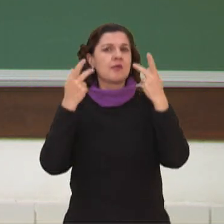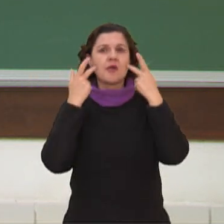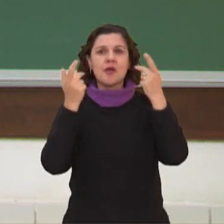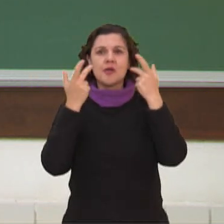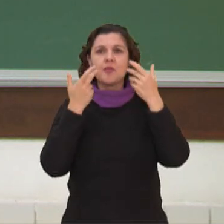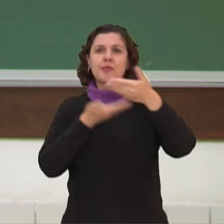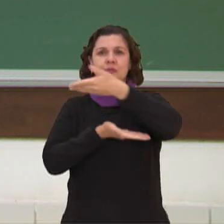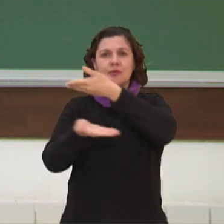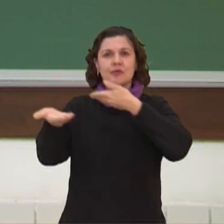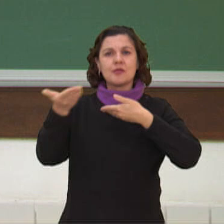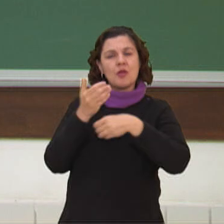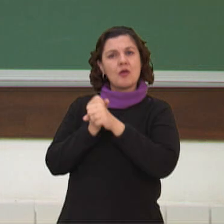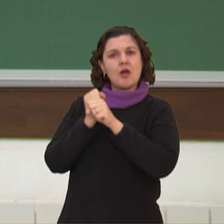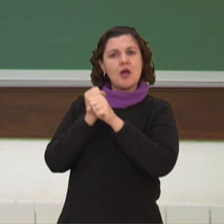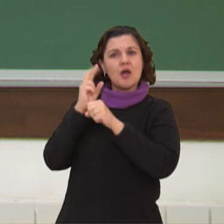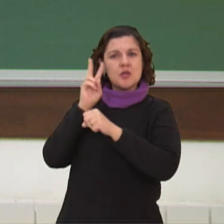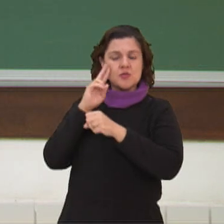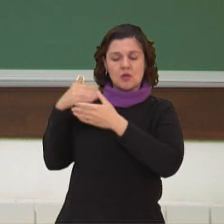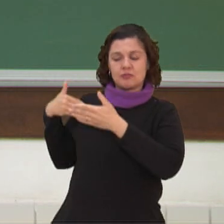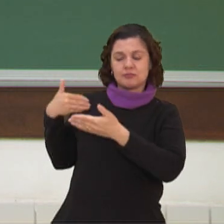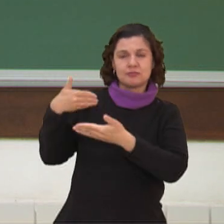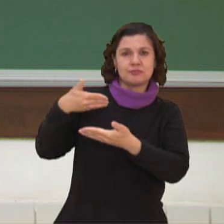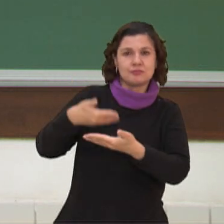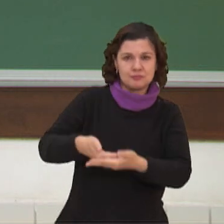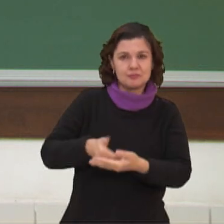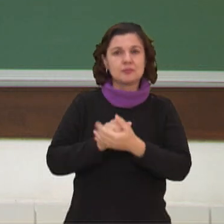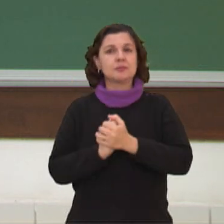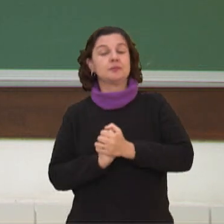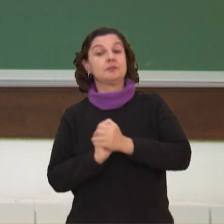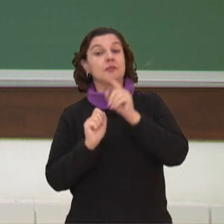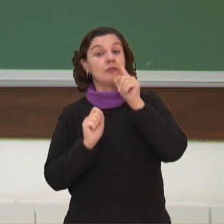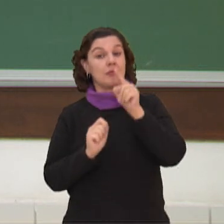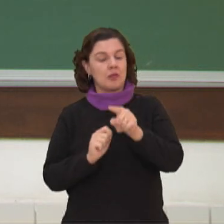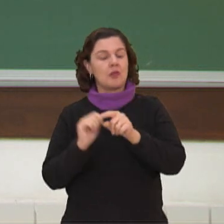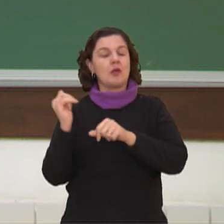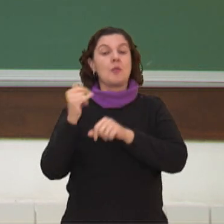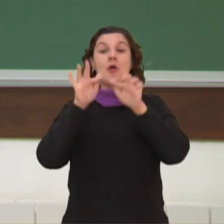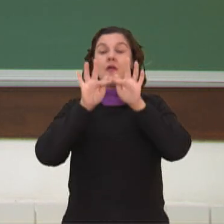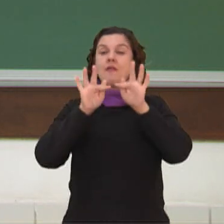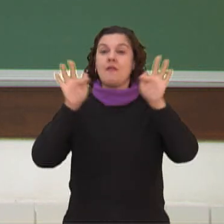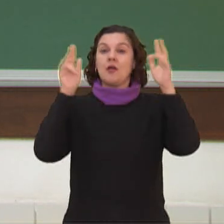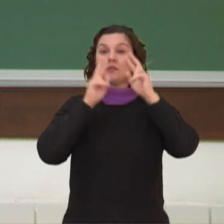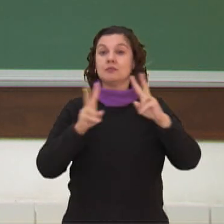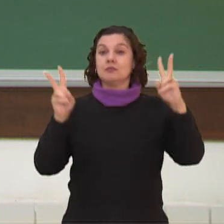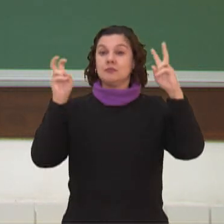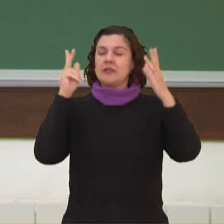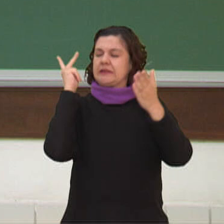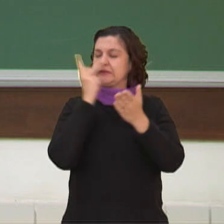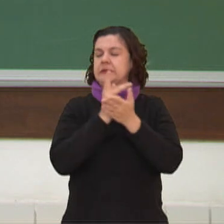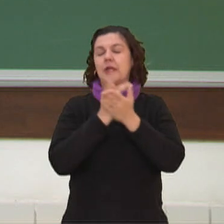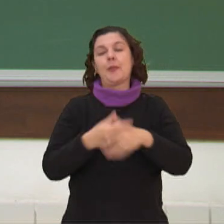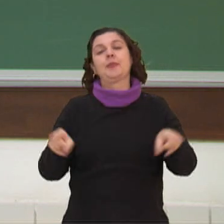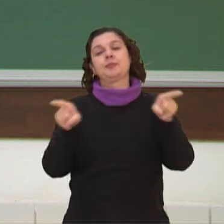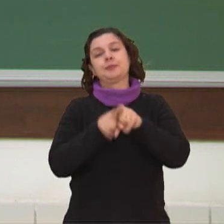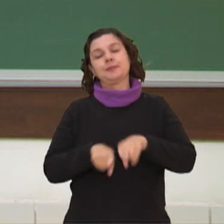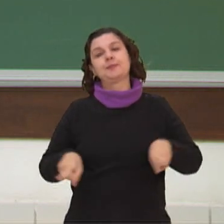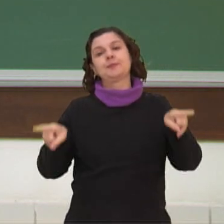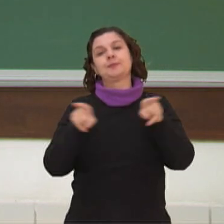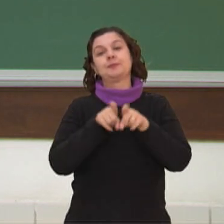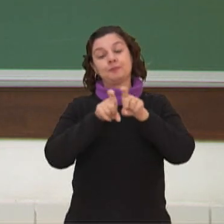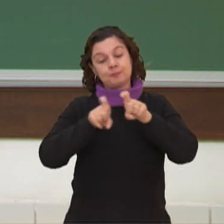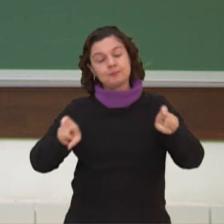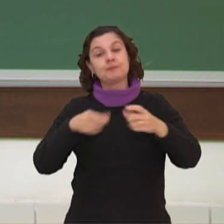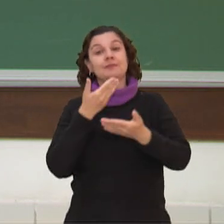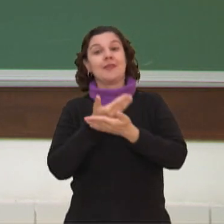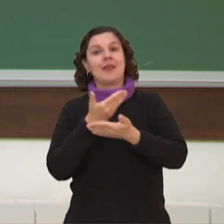ter trocas ao longo da história. Eu quero falar uma frase agora que vou repetir várias vezes durante esta